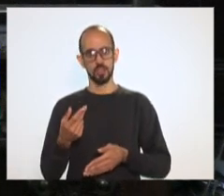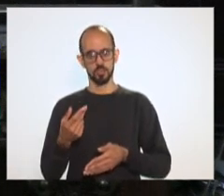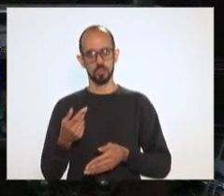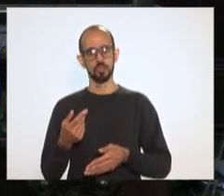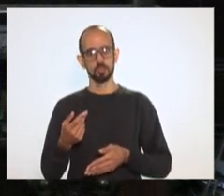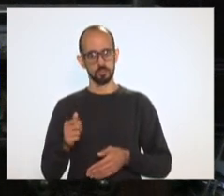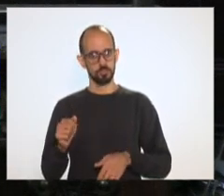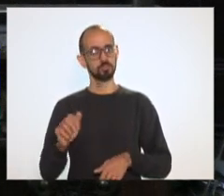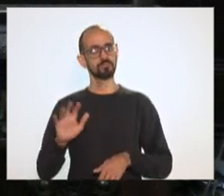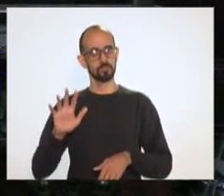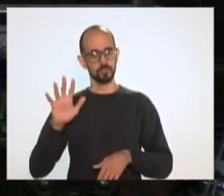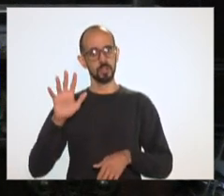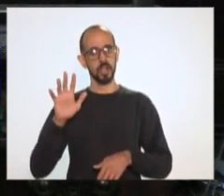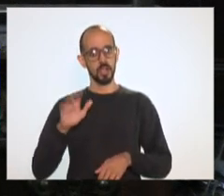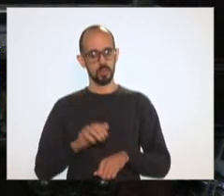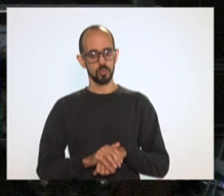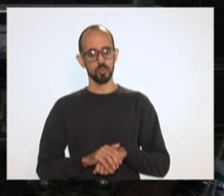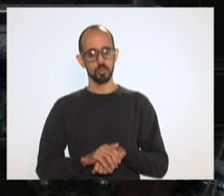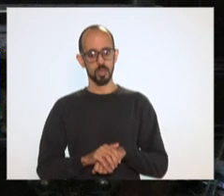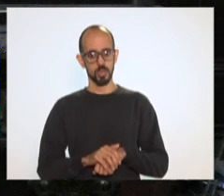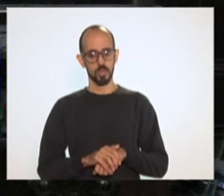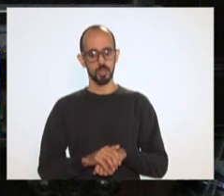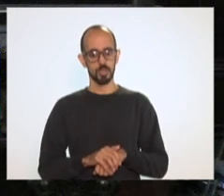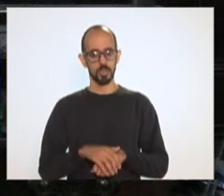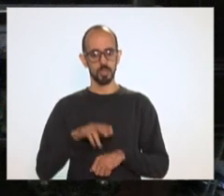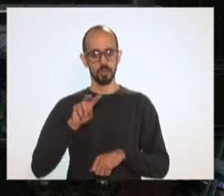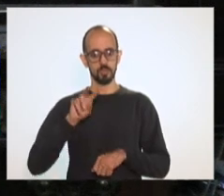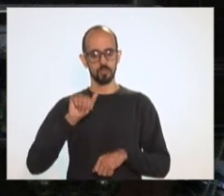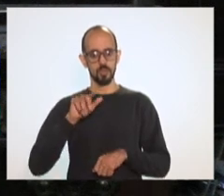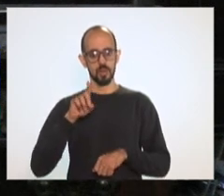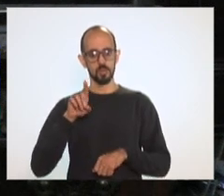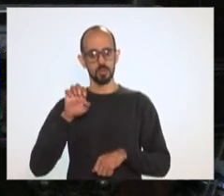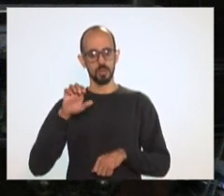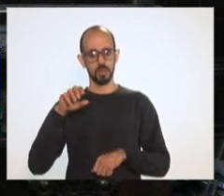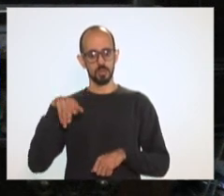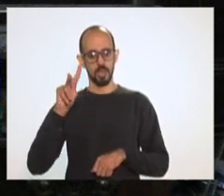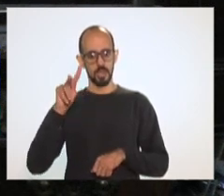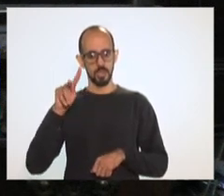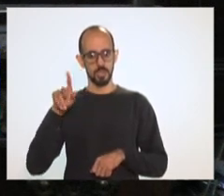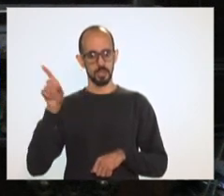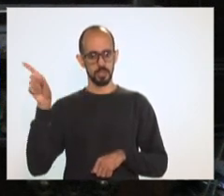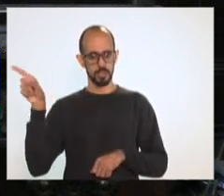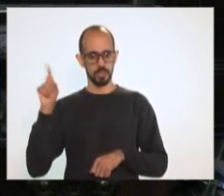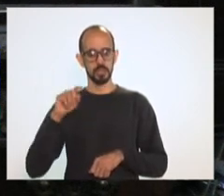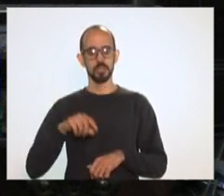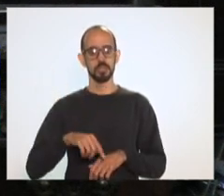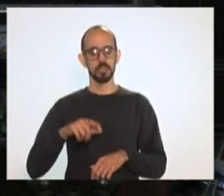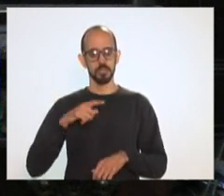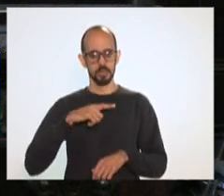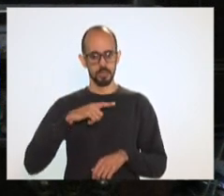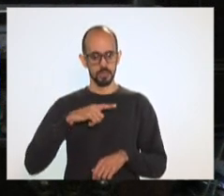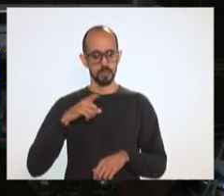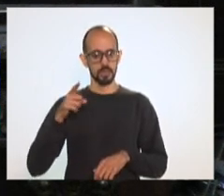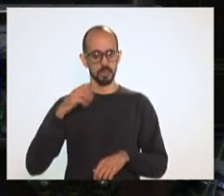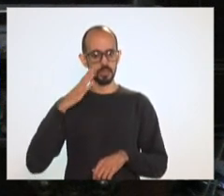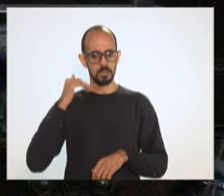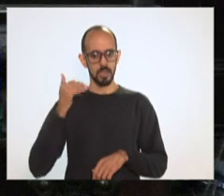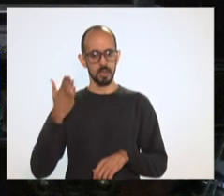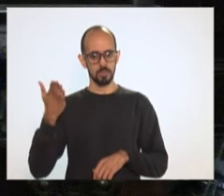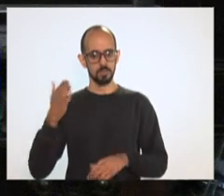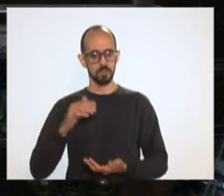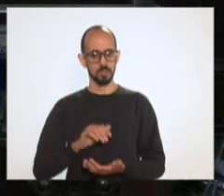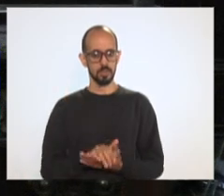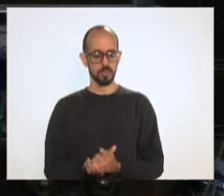teatro de caraí estou olhando aqui o Valdeck mas lembro bem do Cine Caraí Cine Olaria